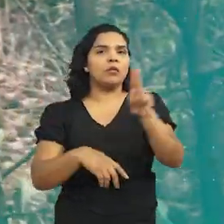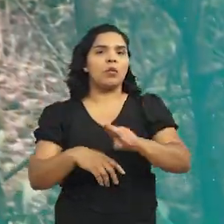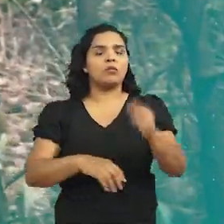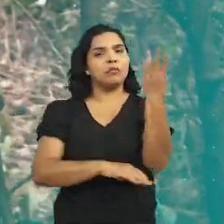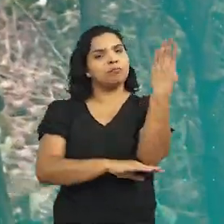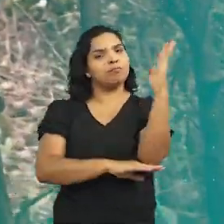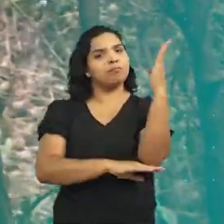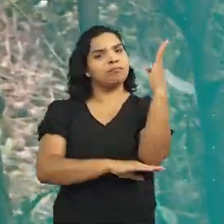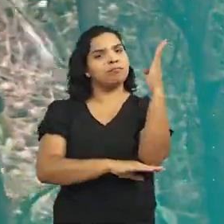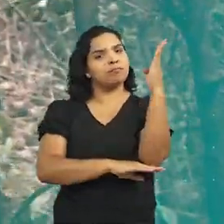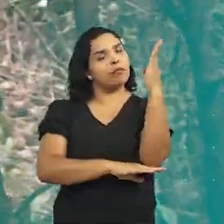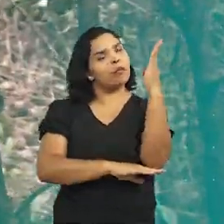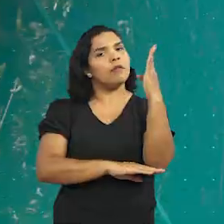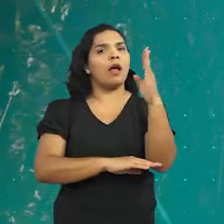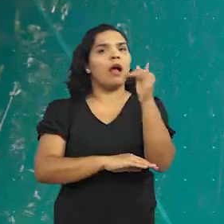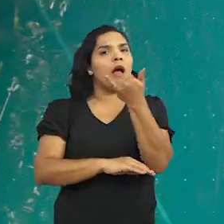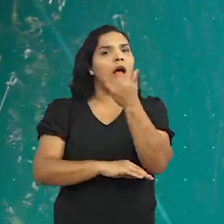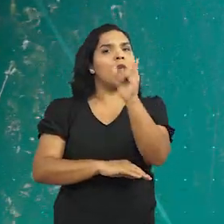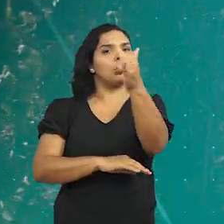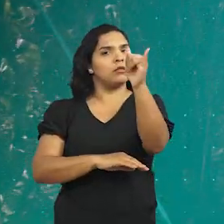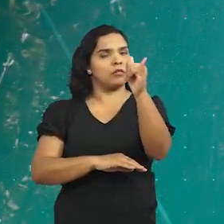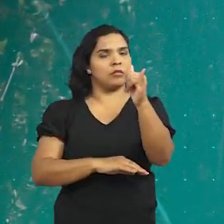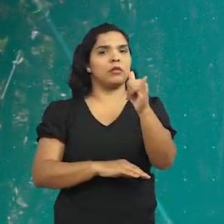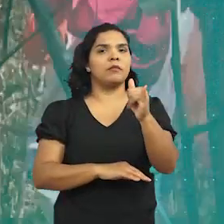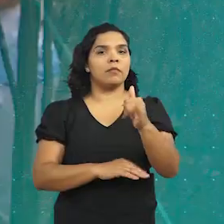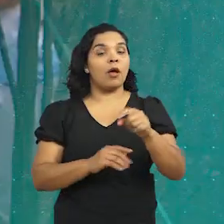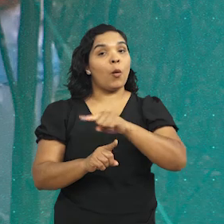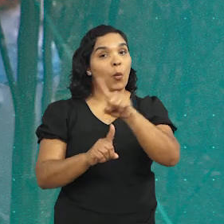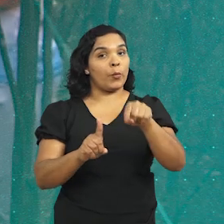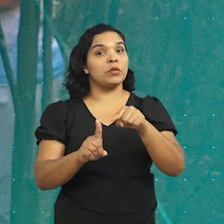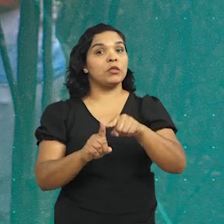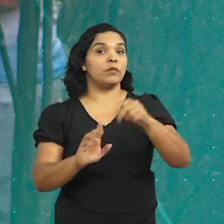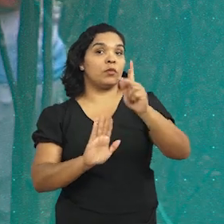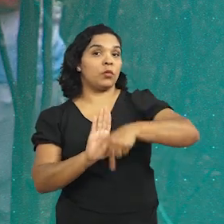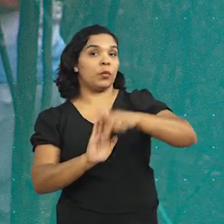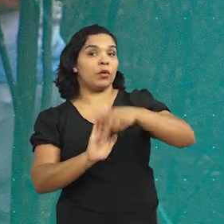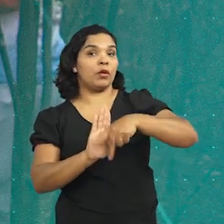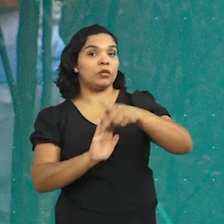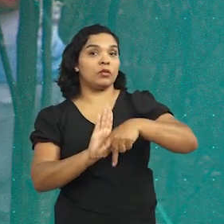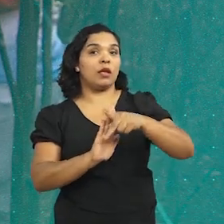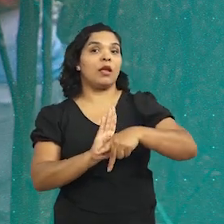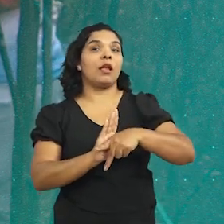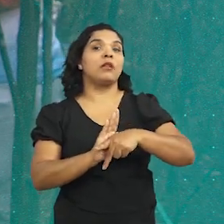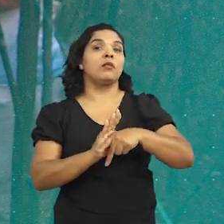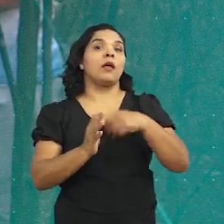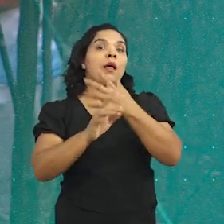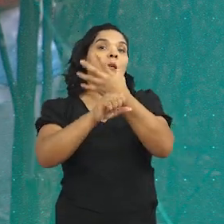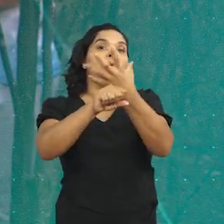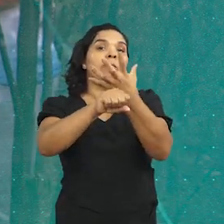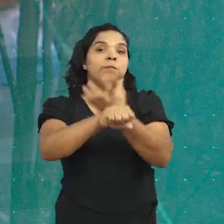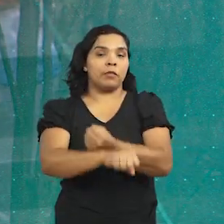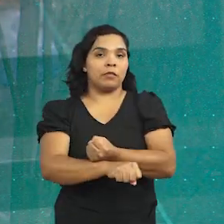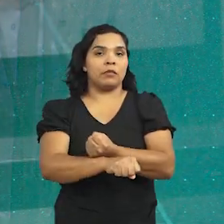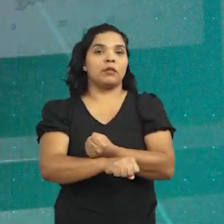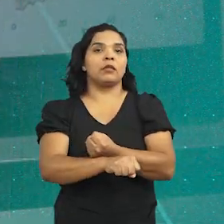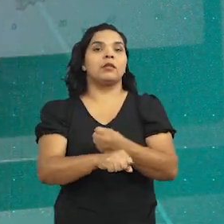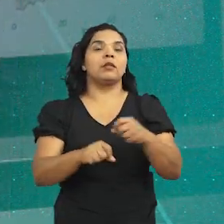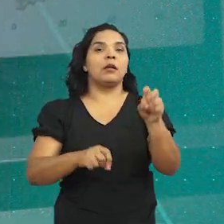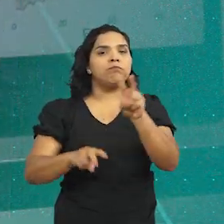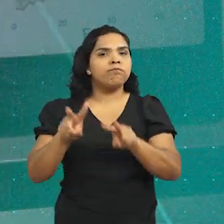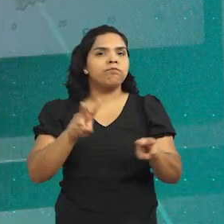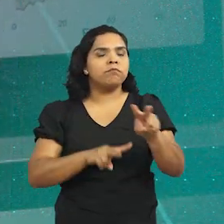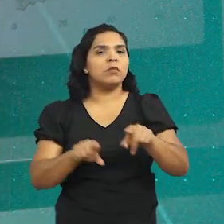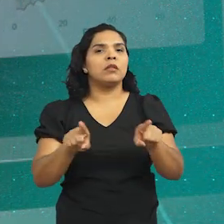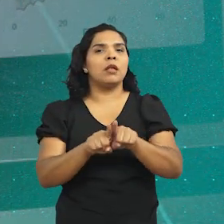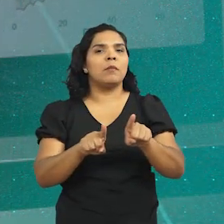do uso de madeira como fonte de energia renovável. Este é o objetivo do projeto Expedição Caatinga. E ainda, você